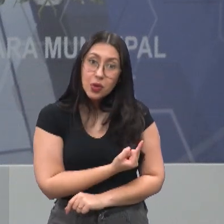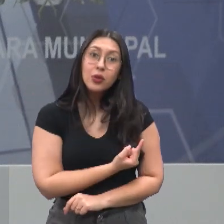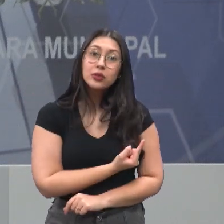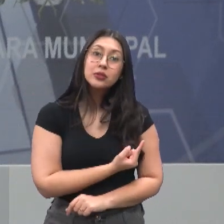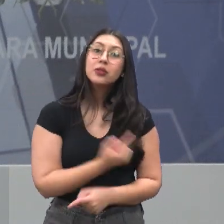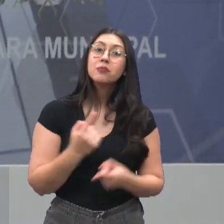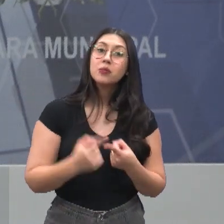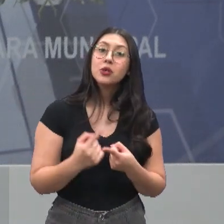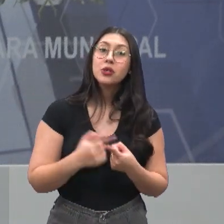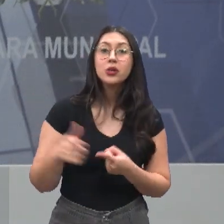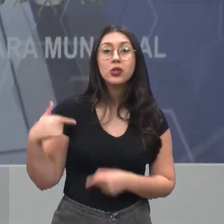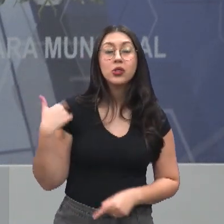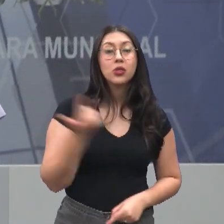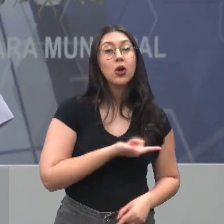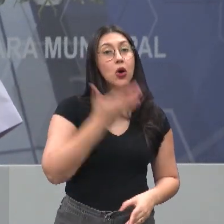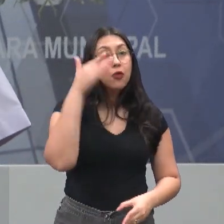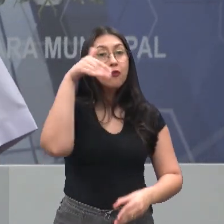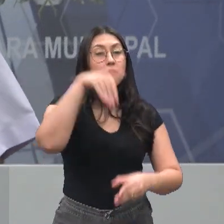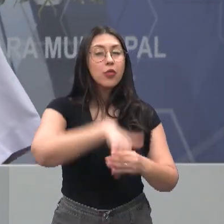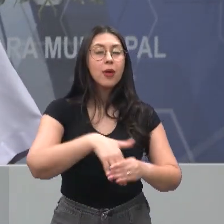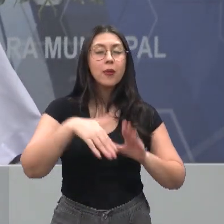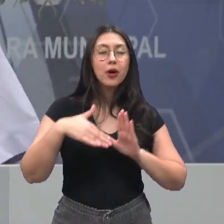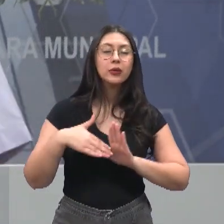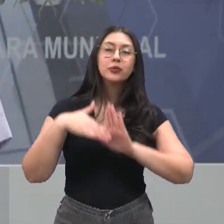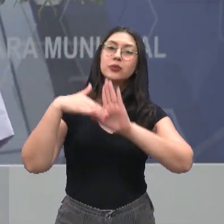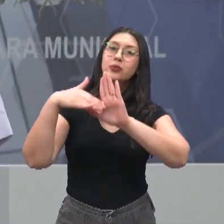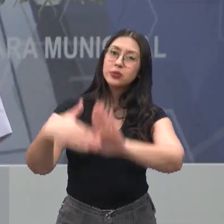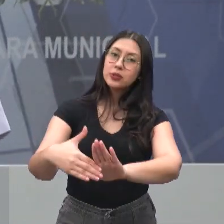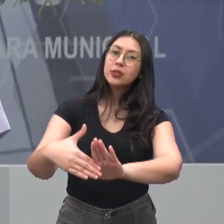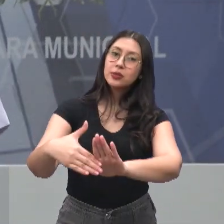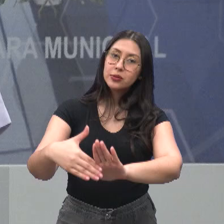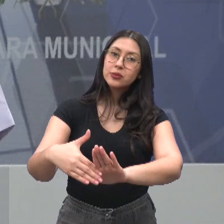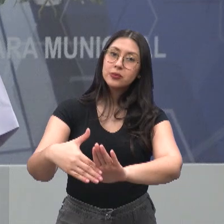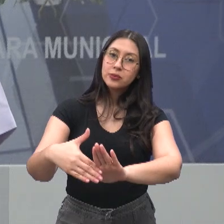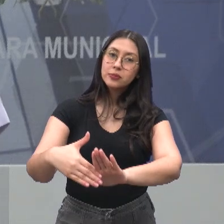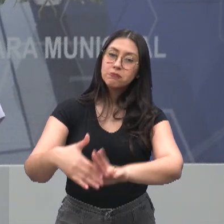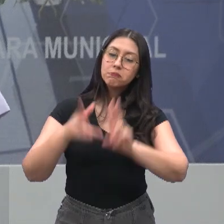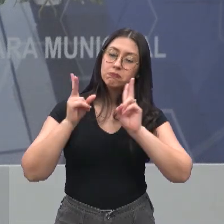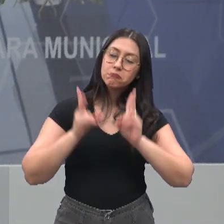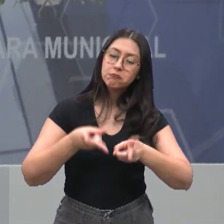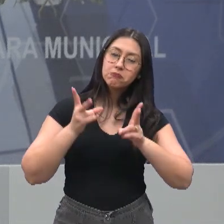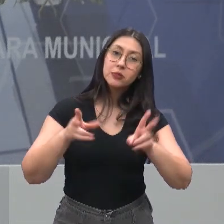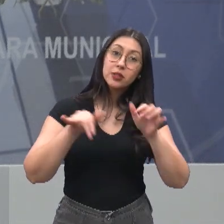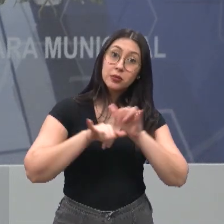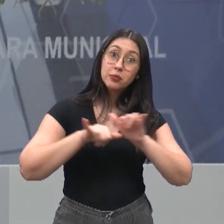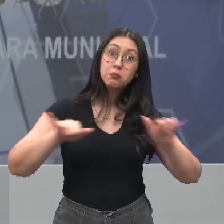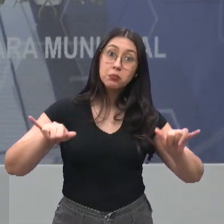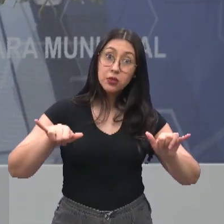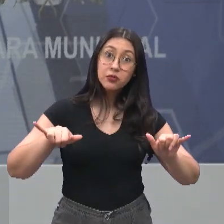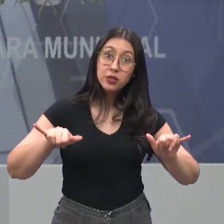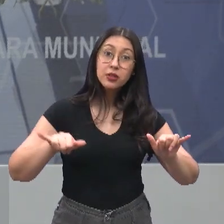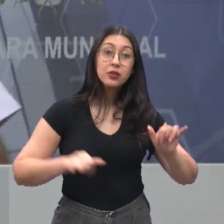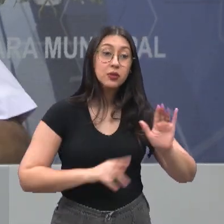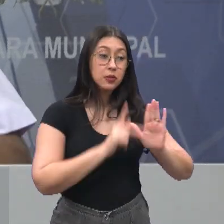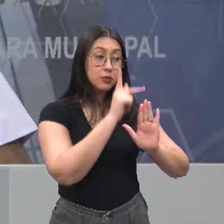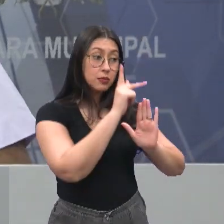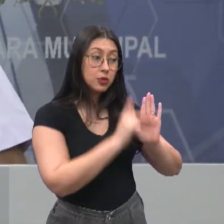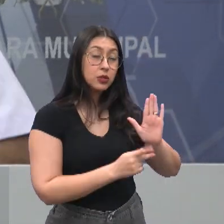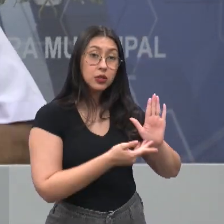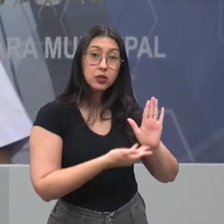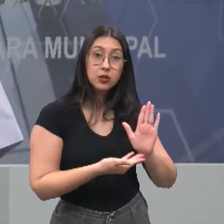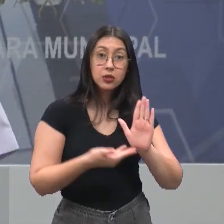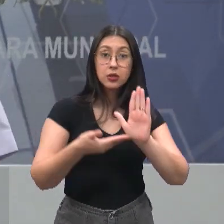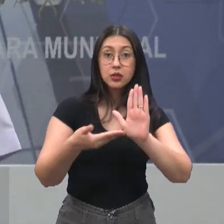nossa votação favorável a esse projeto. Como eu sempre disse aqui, os projetos que vêm